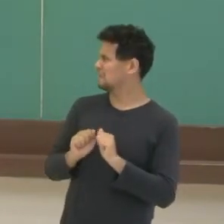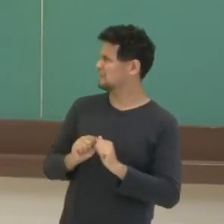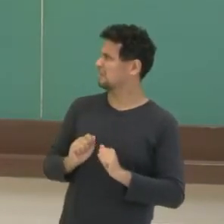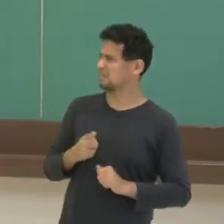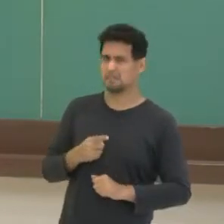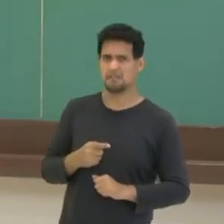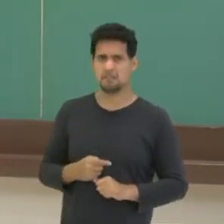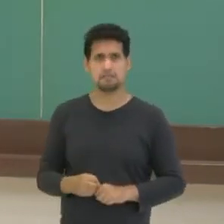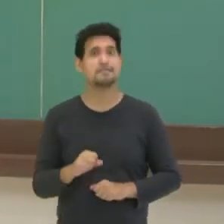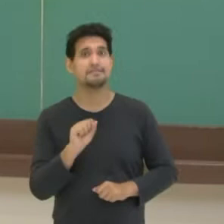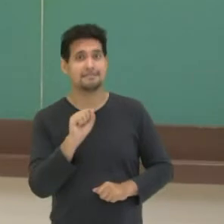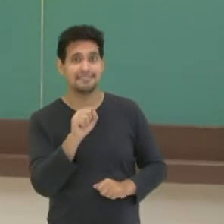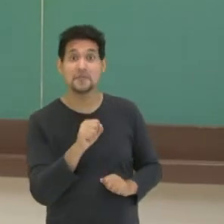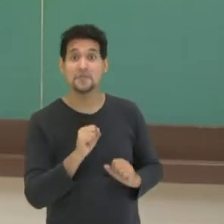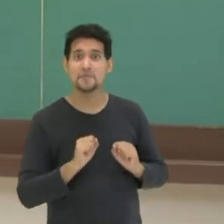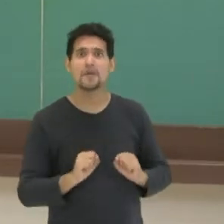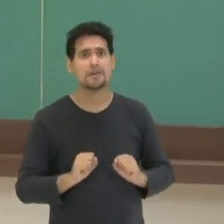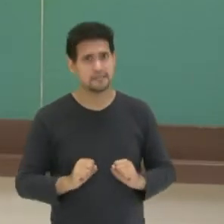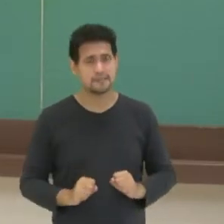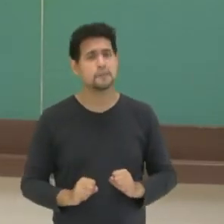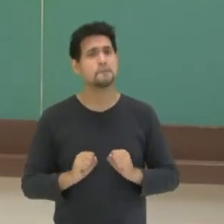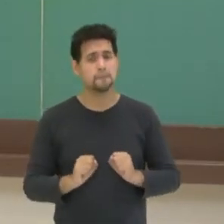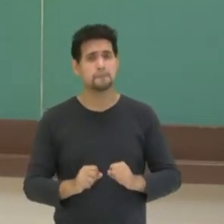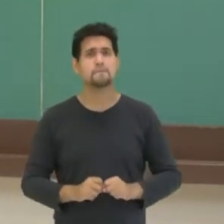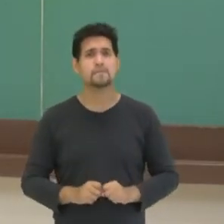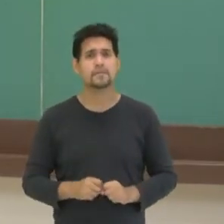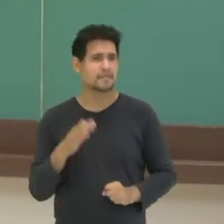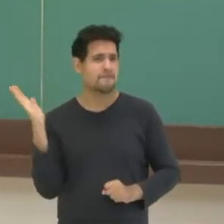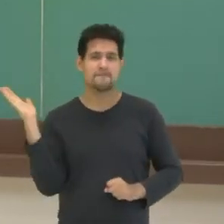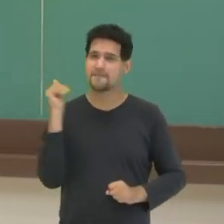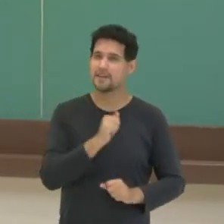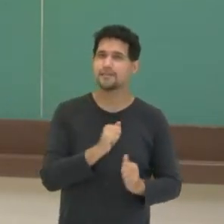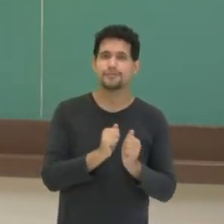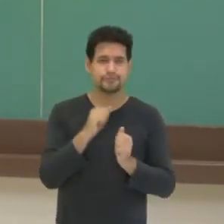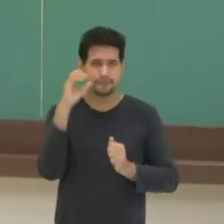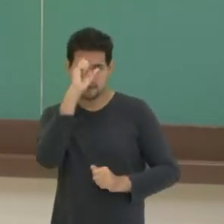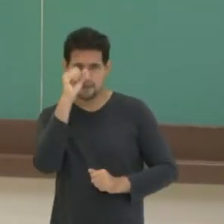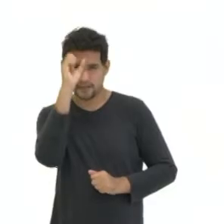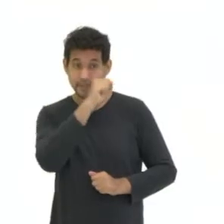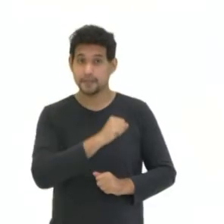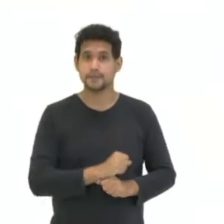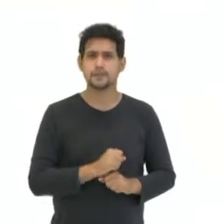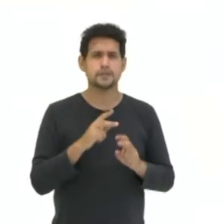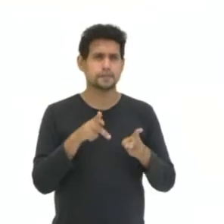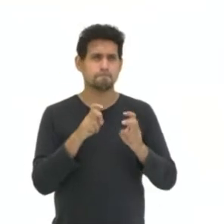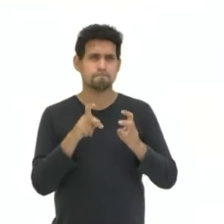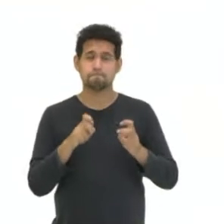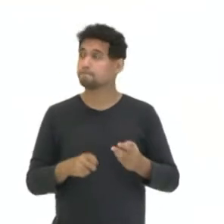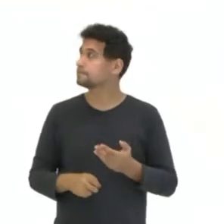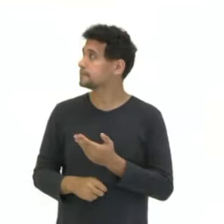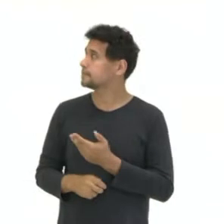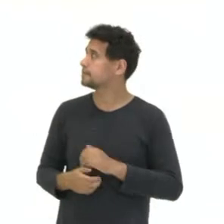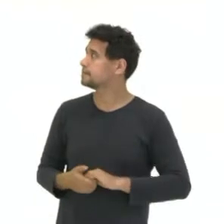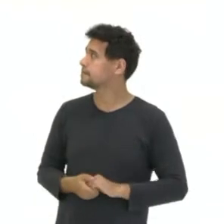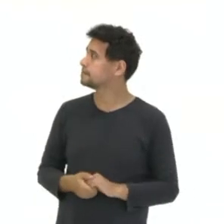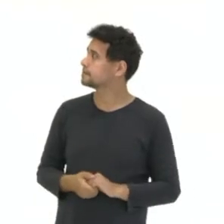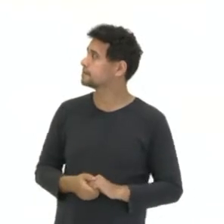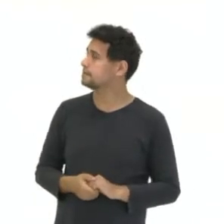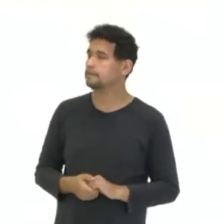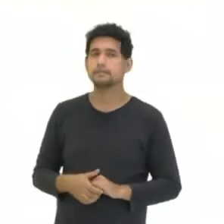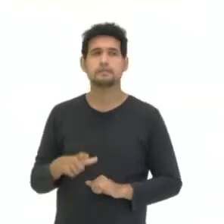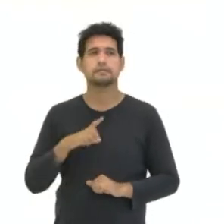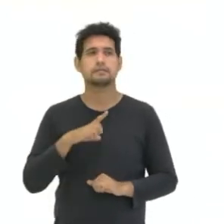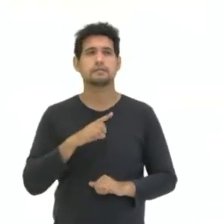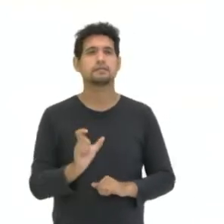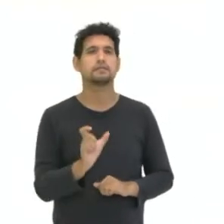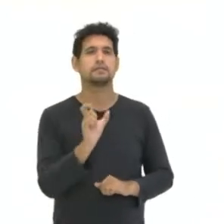professor? Sim, é possível. Venha comigo, venha comigo. Observe aqui, nós temos a